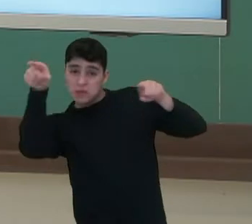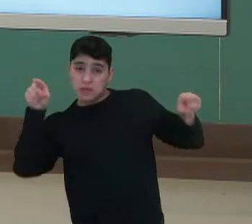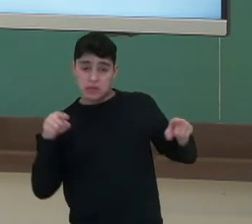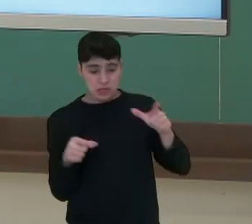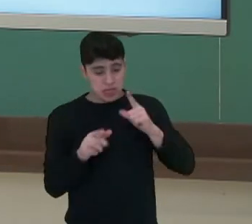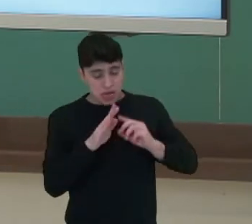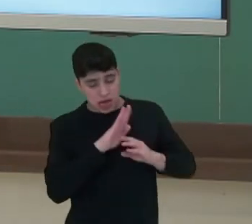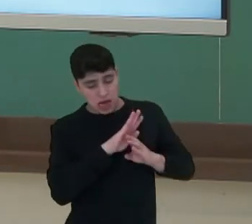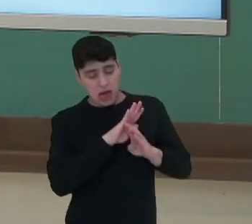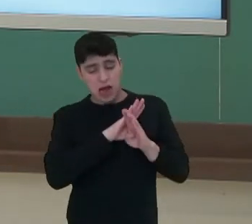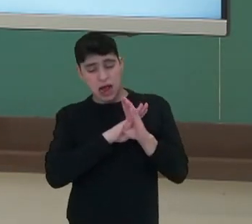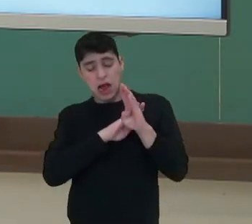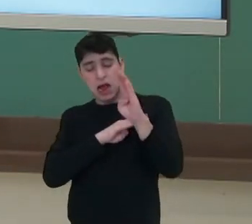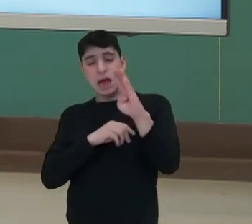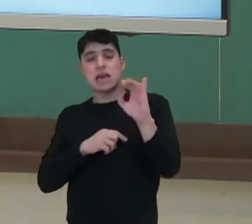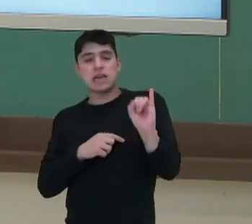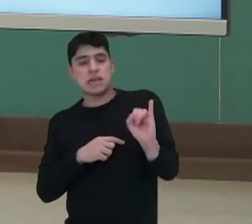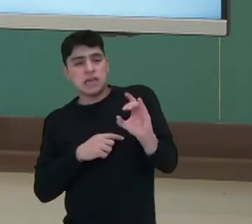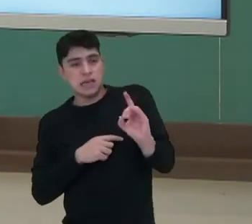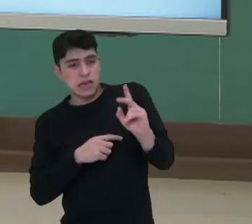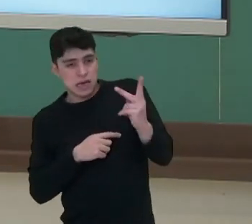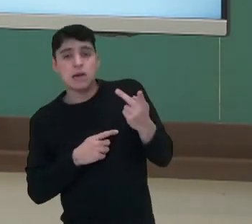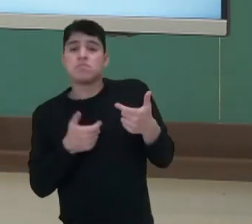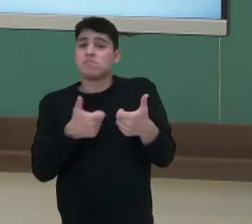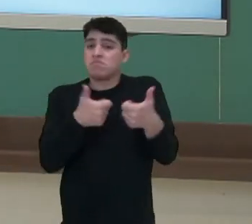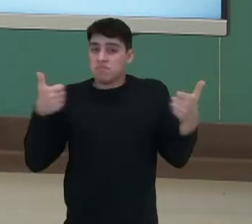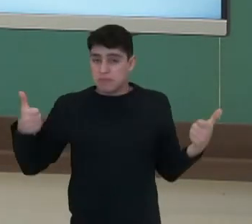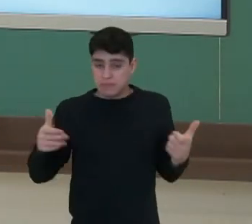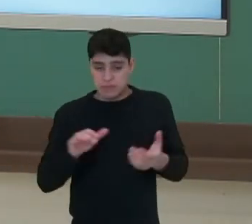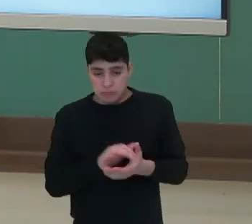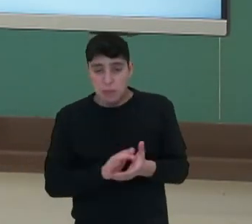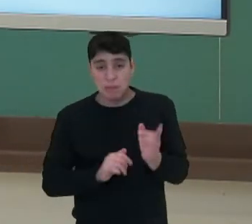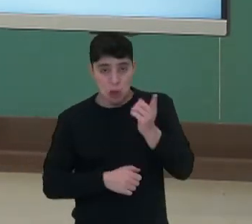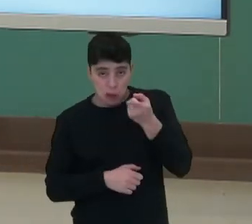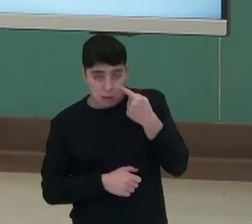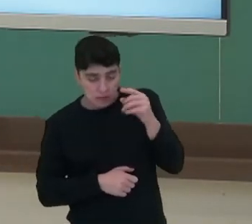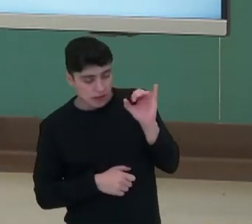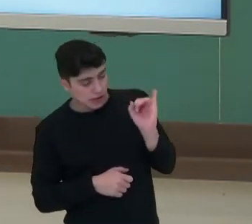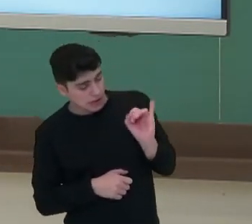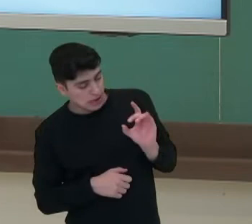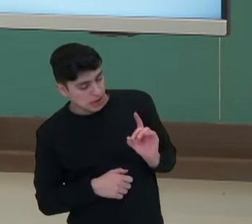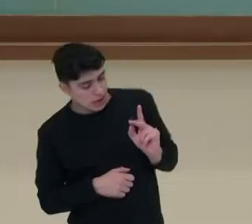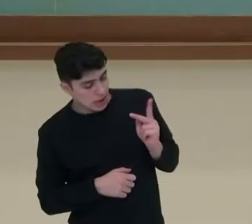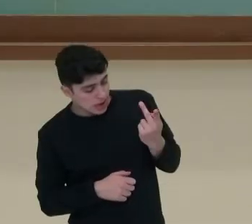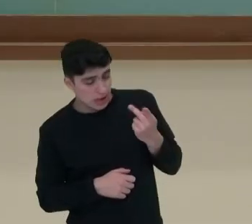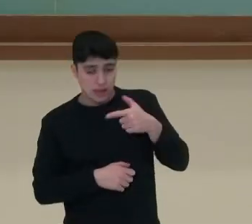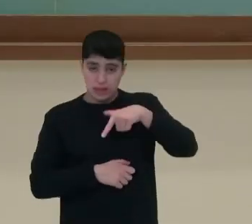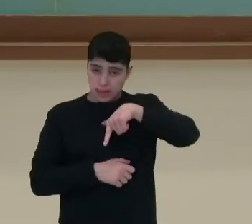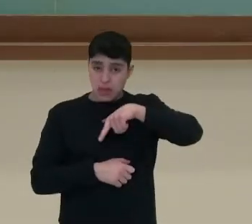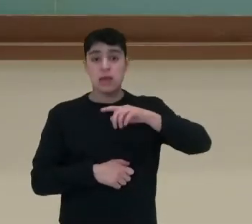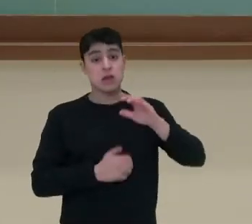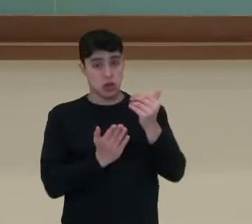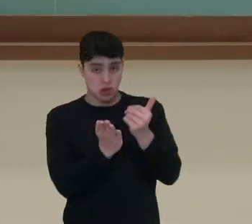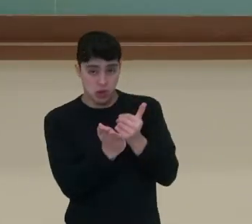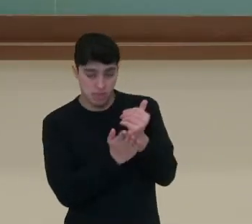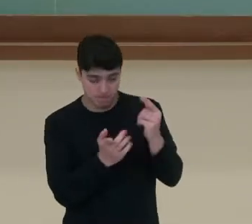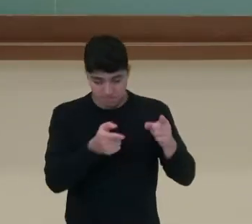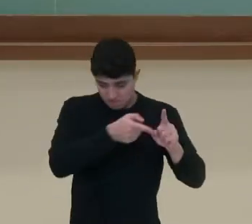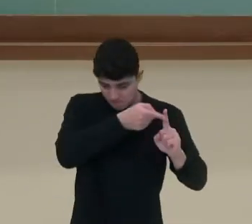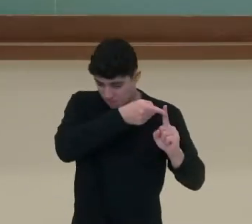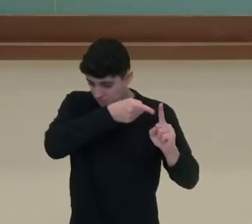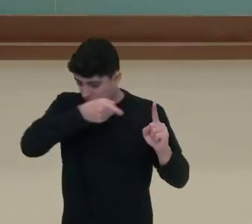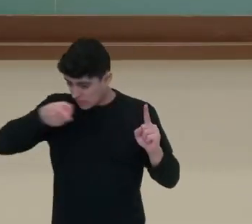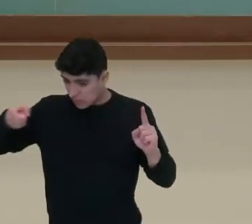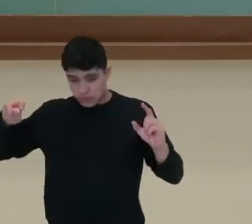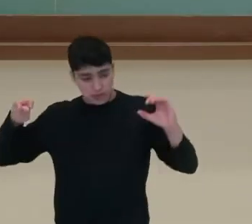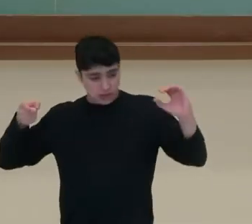o maior índice, né? O melhor IDH do planeta. E o IDH, ele é um índice que varia de número 0,